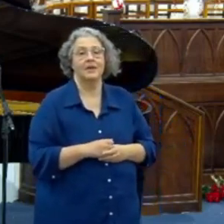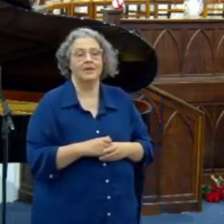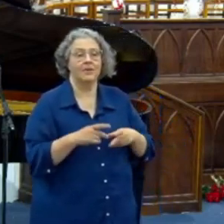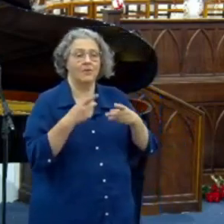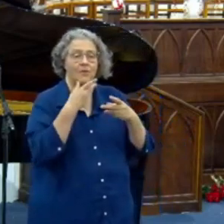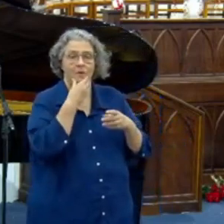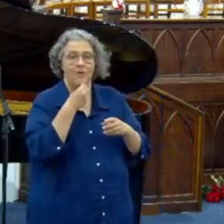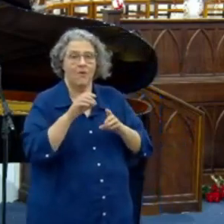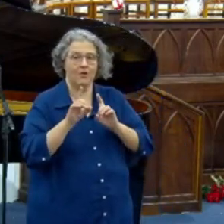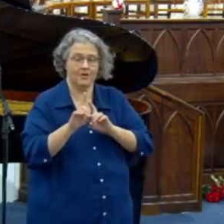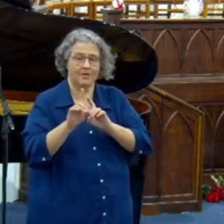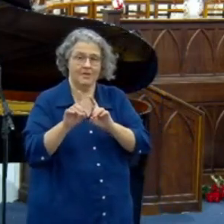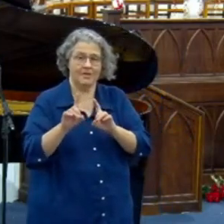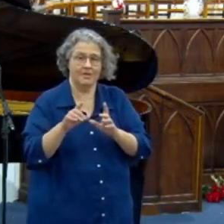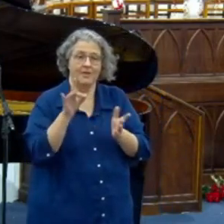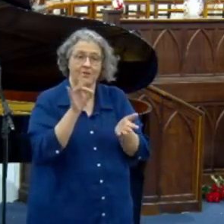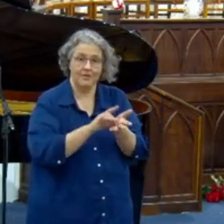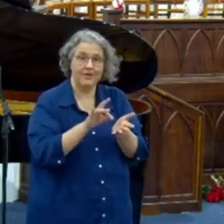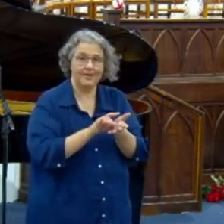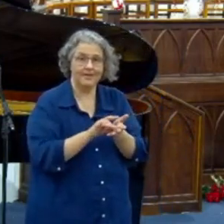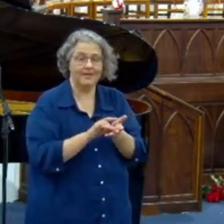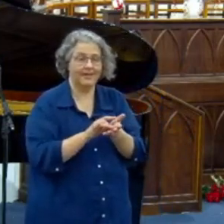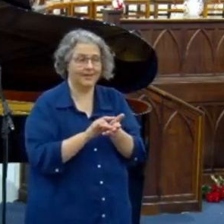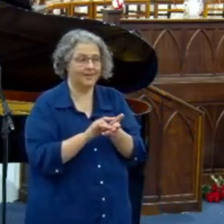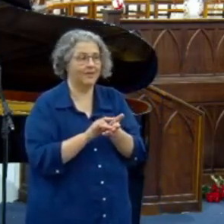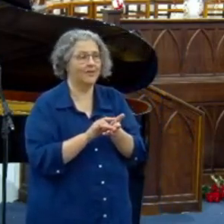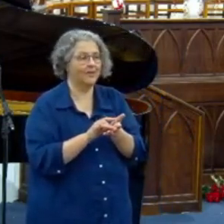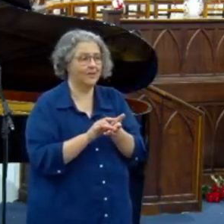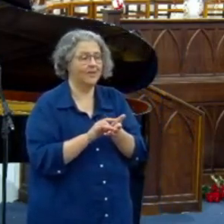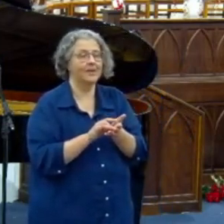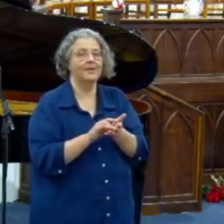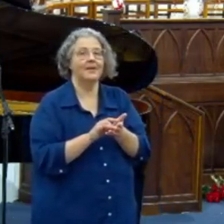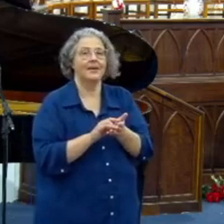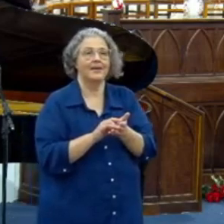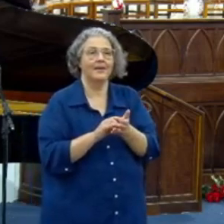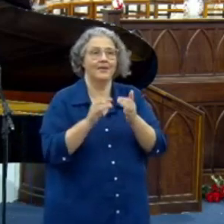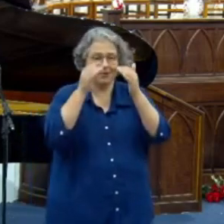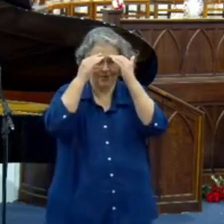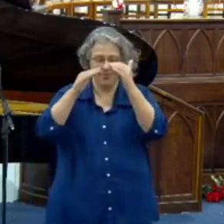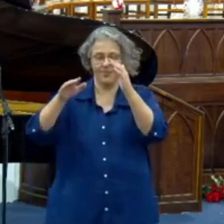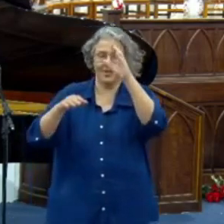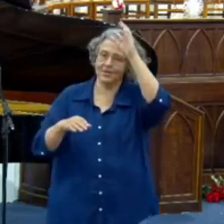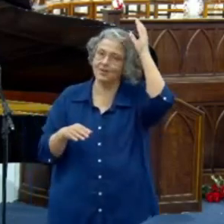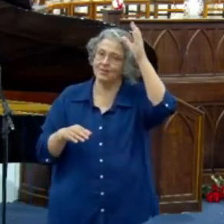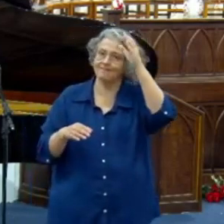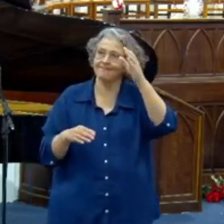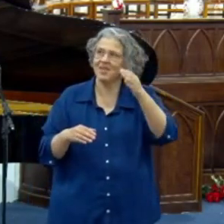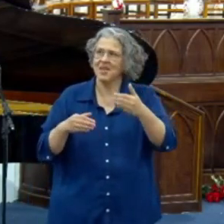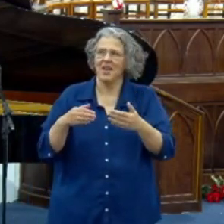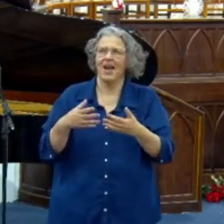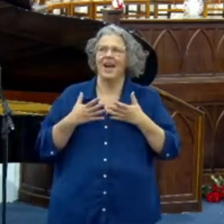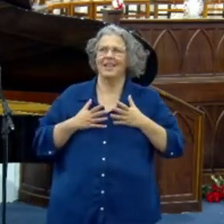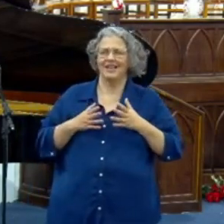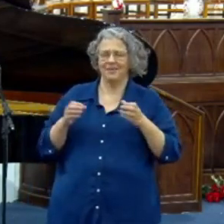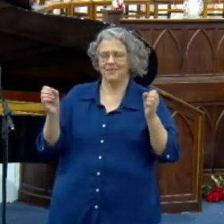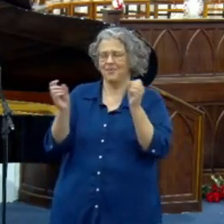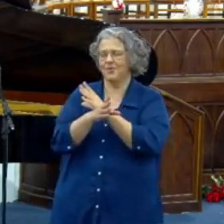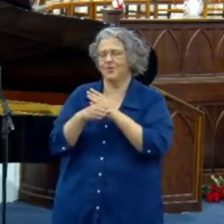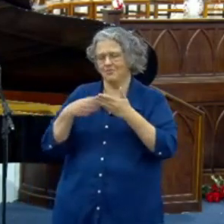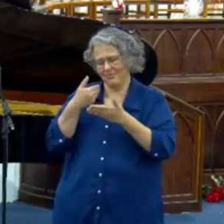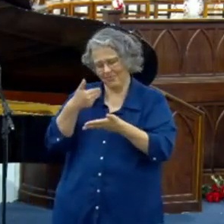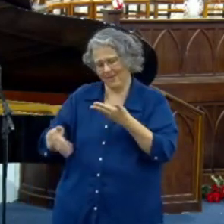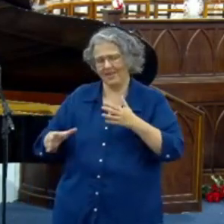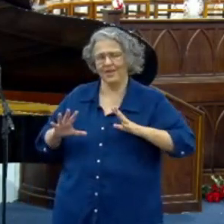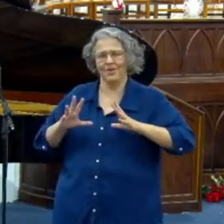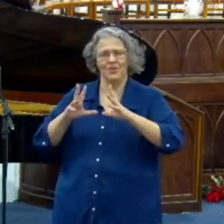verdadeiro requer sacrifícios, pois seguir a Cristo significa estar disposto a perder tudo por Ele, inclusive o